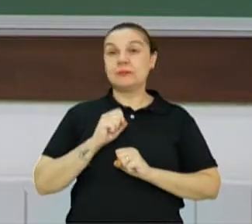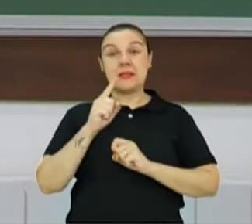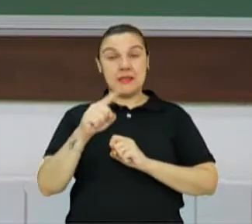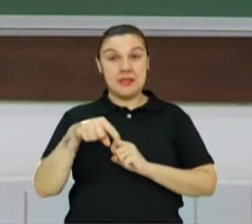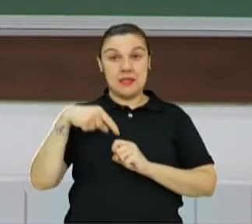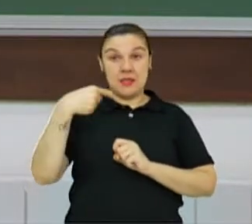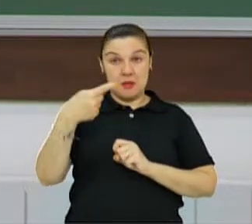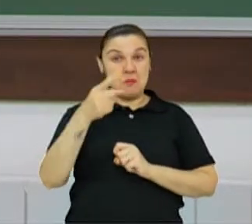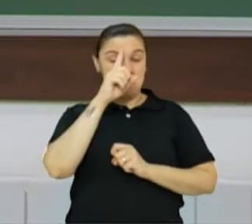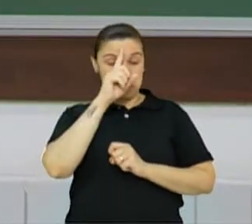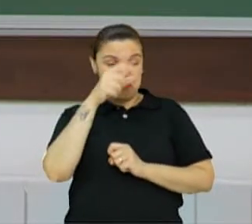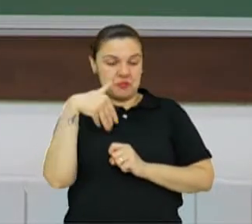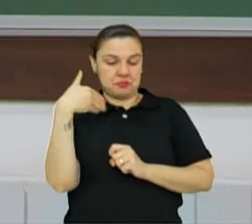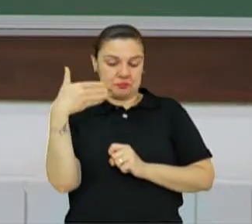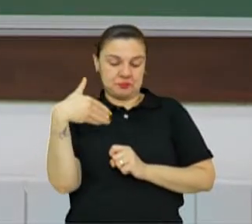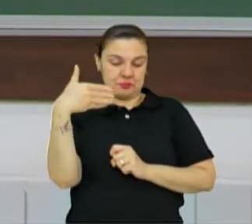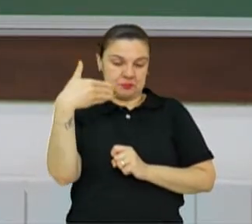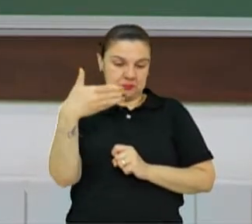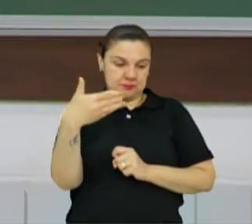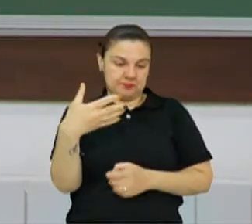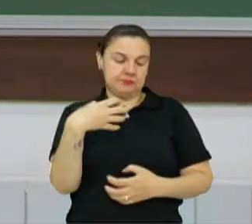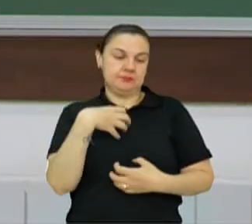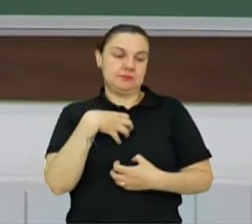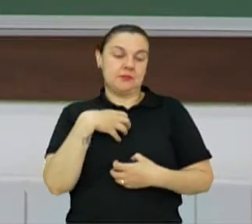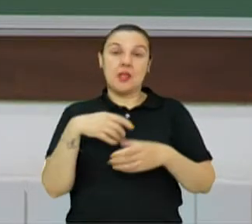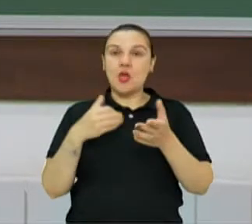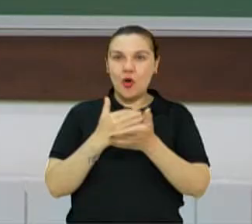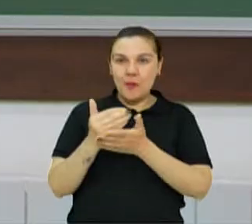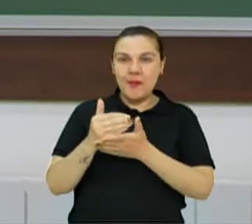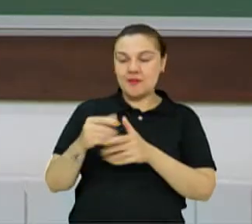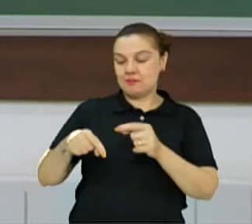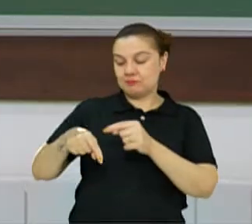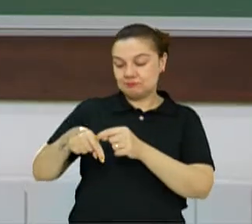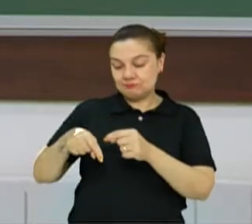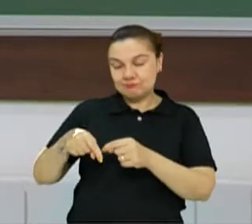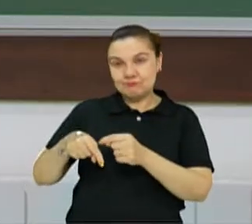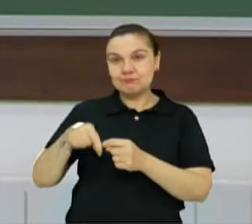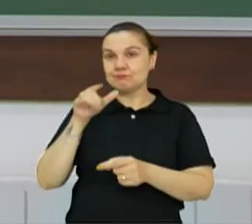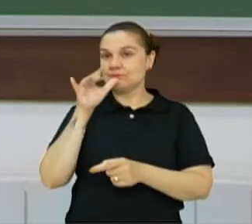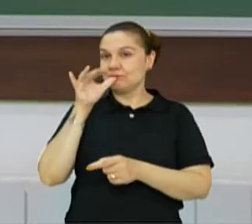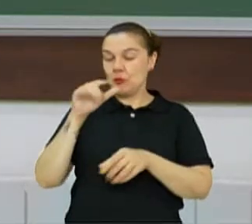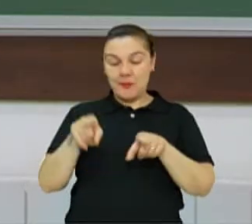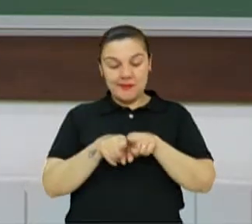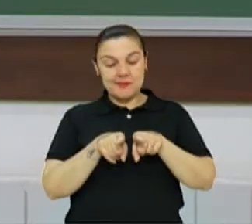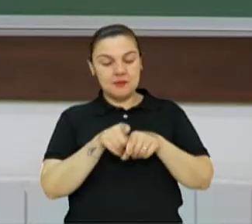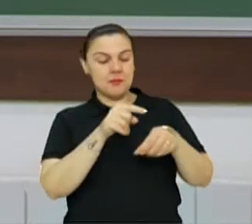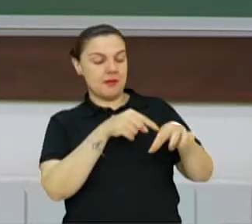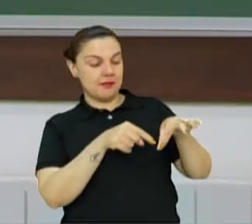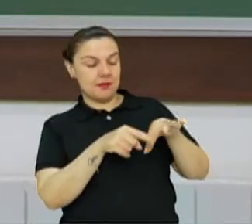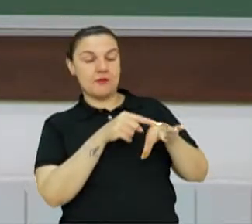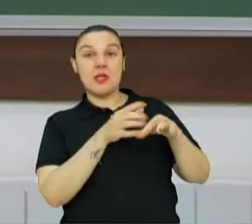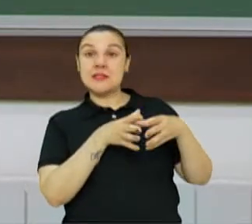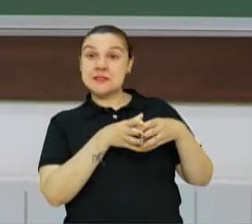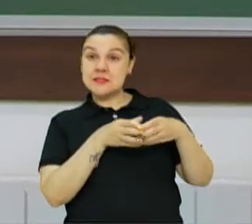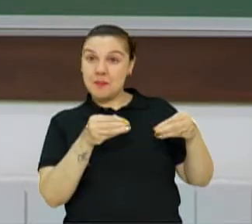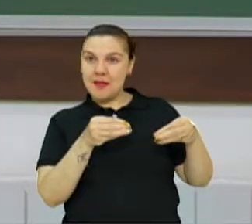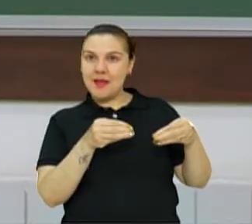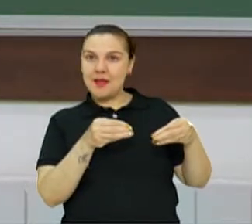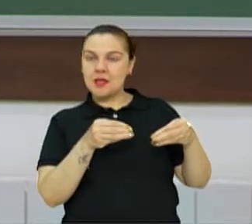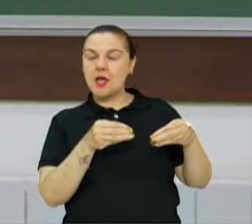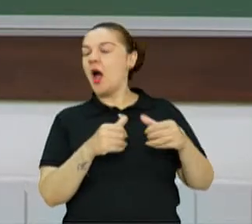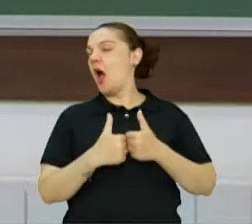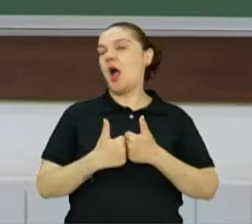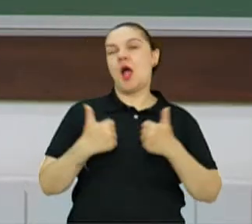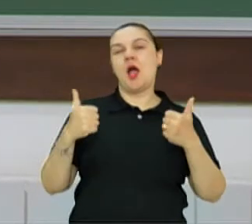Depois de alguns dias, né? Geralmente vêm as lesões que inclusive podem dar uma desaparecida e a pessoa acha que está